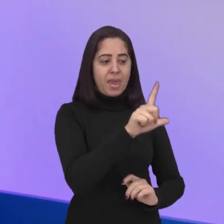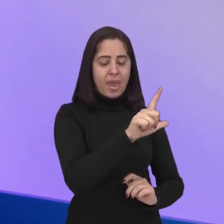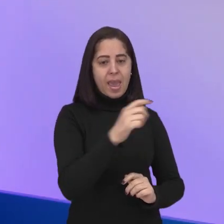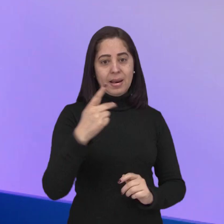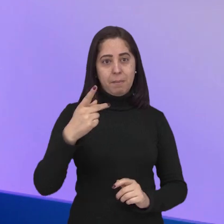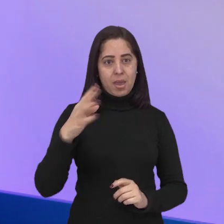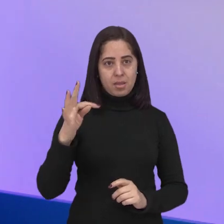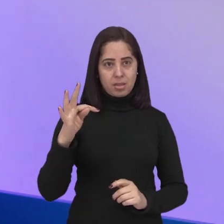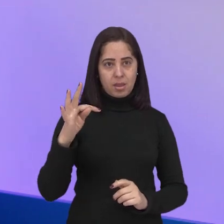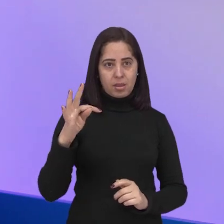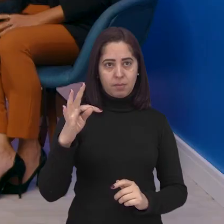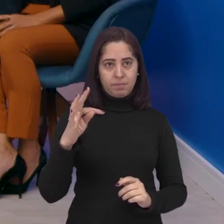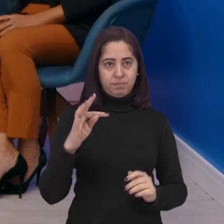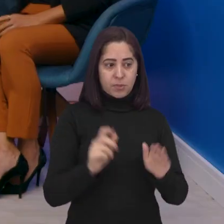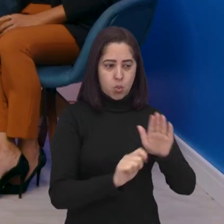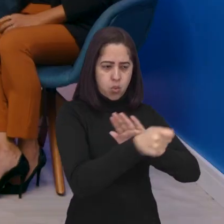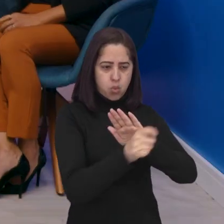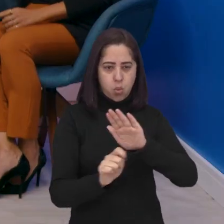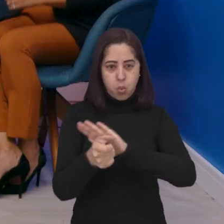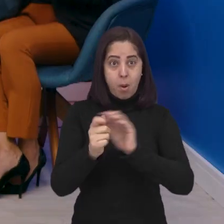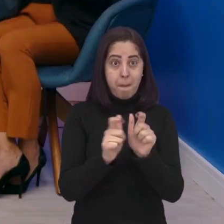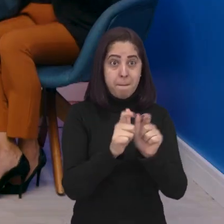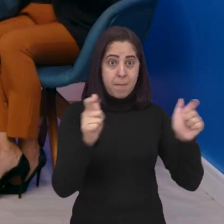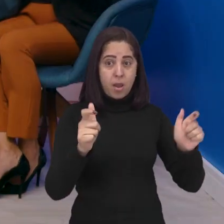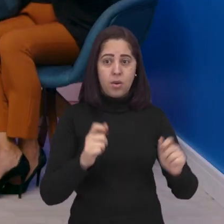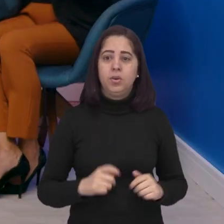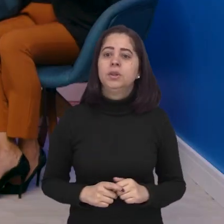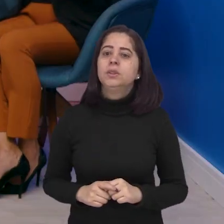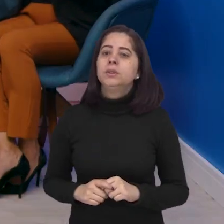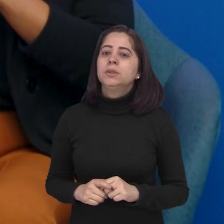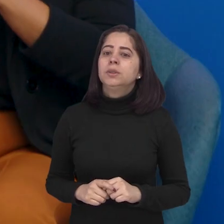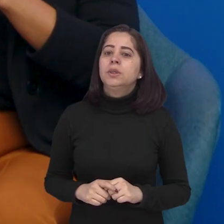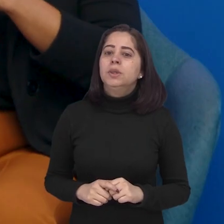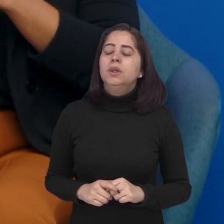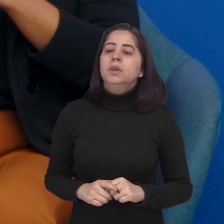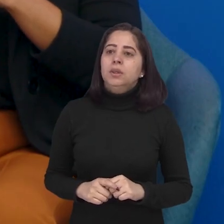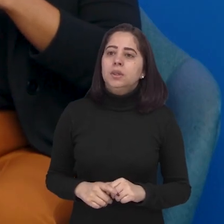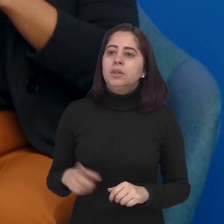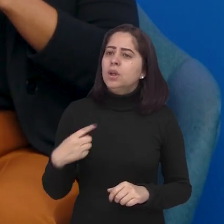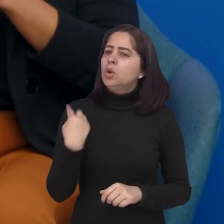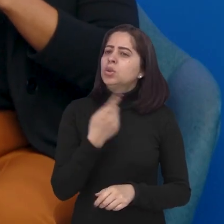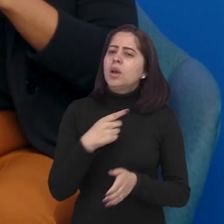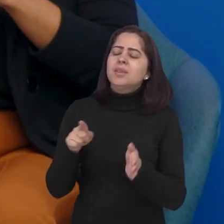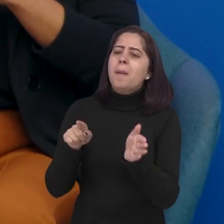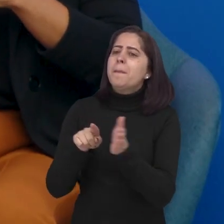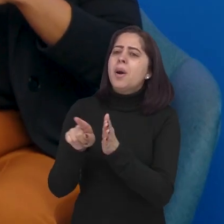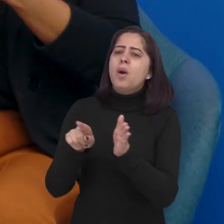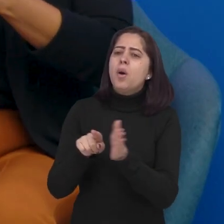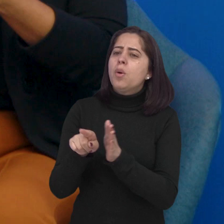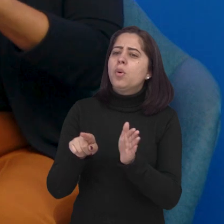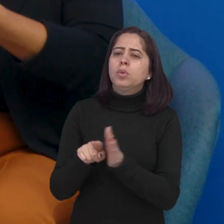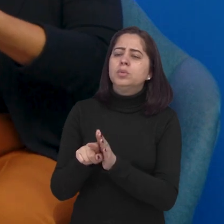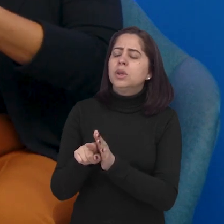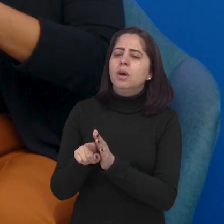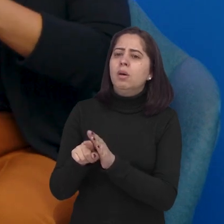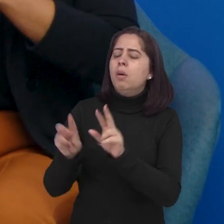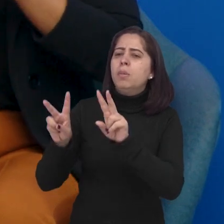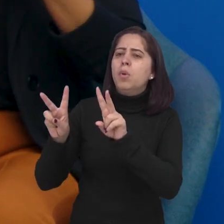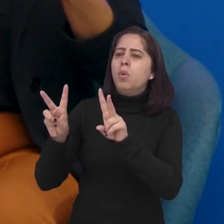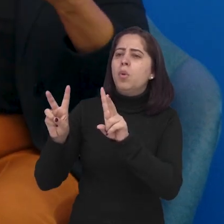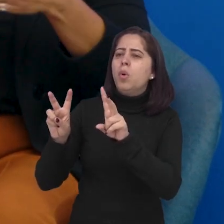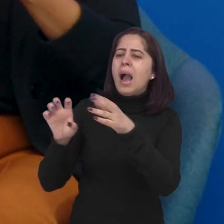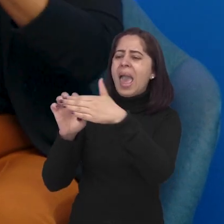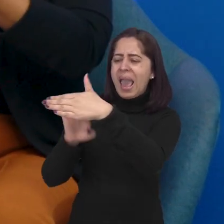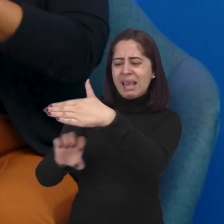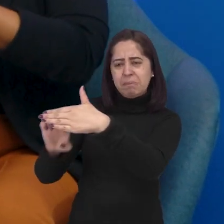e o Partido dos Trabalhadores. A gente começou essa entrevista perguntando exatamente em relação às empresas, né, Marvia, a iniciativa privada, se